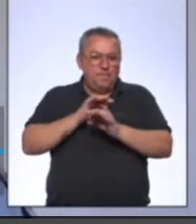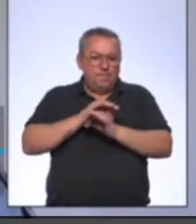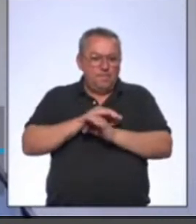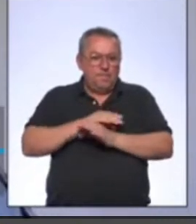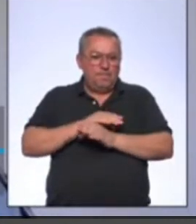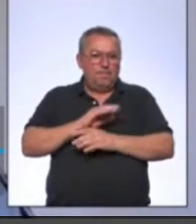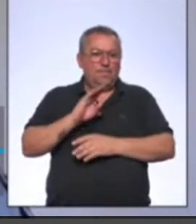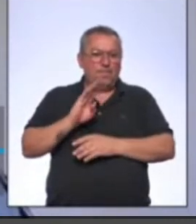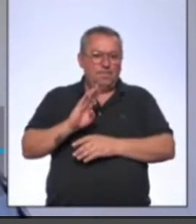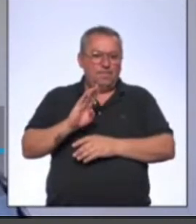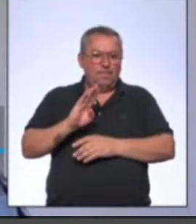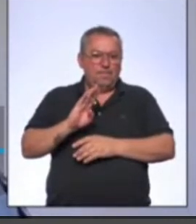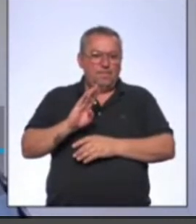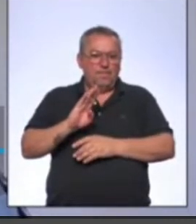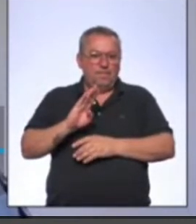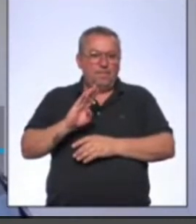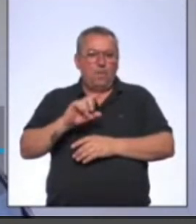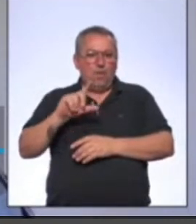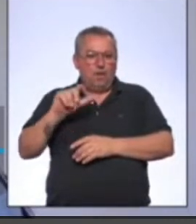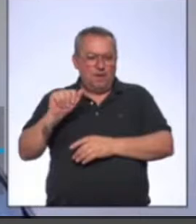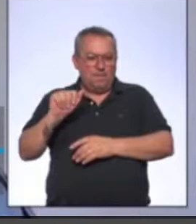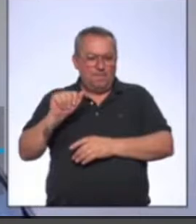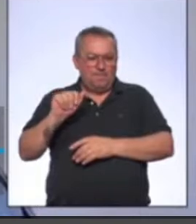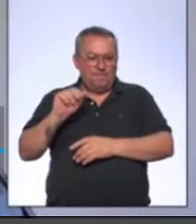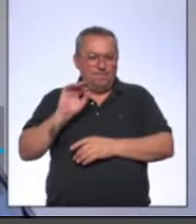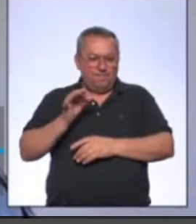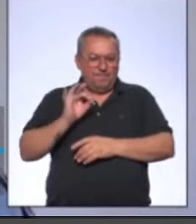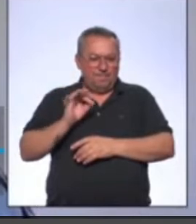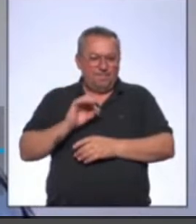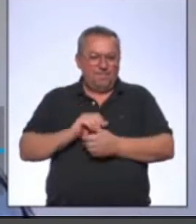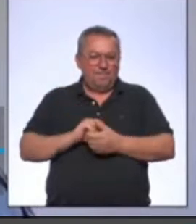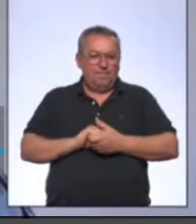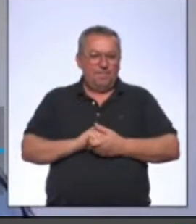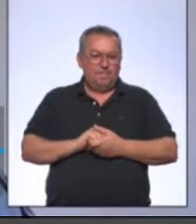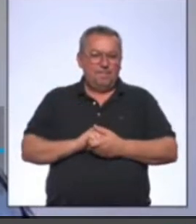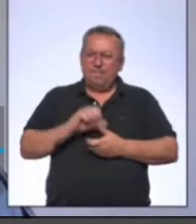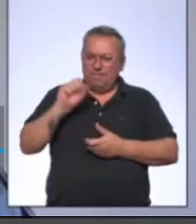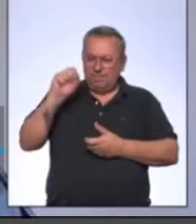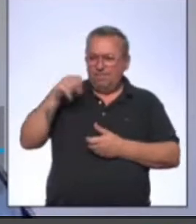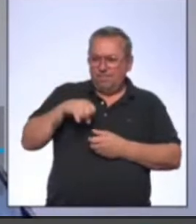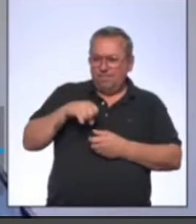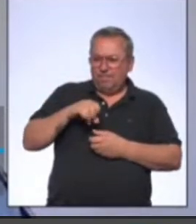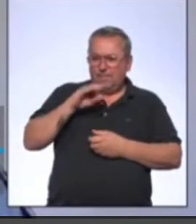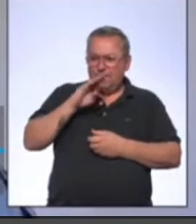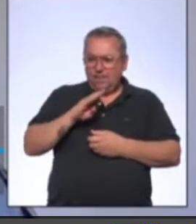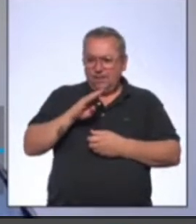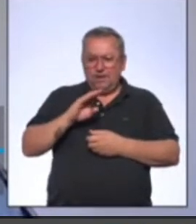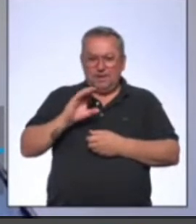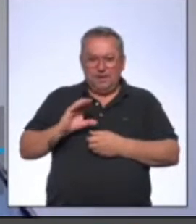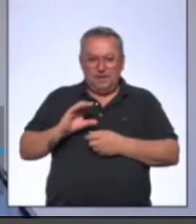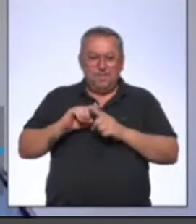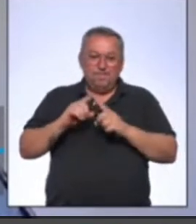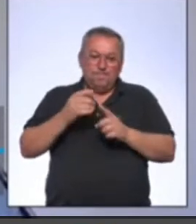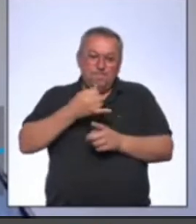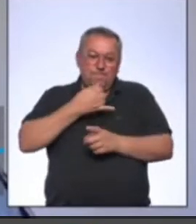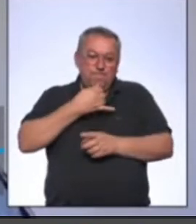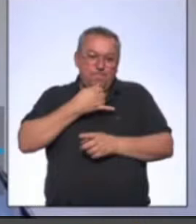alternativa B de bola, é isso, Maria de Lourdes? Sim, B e C. É,